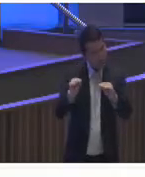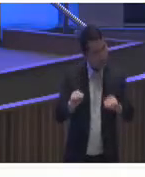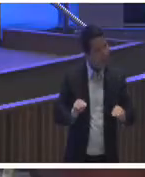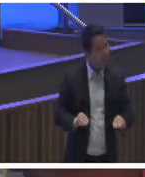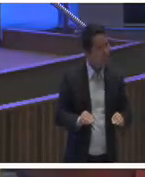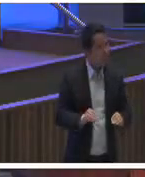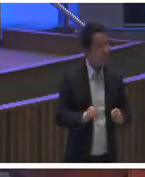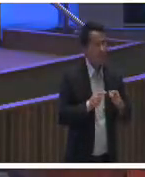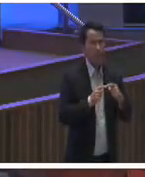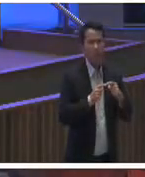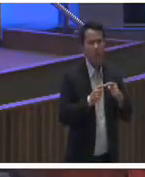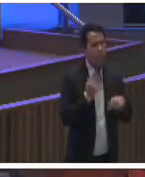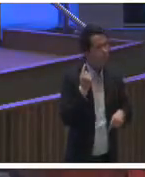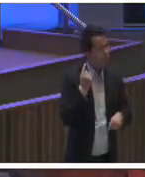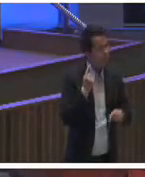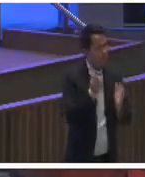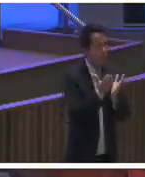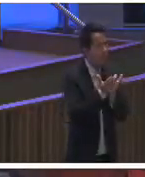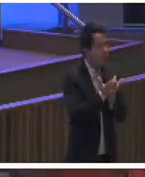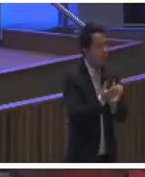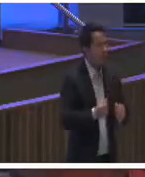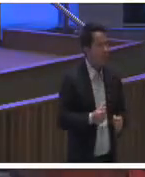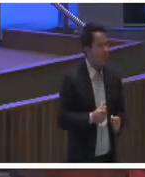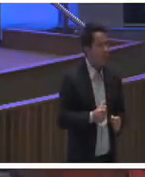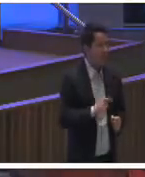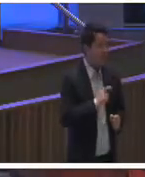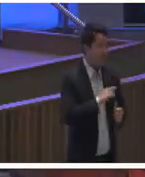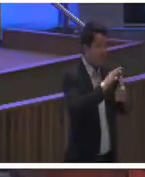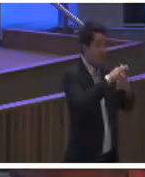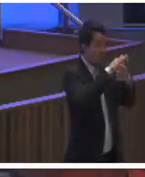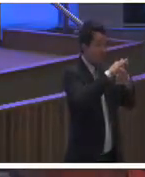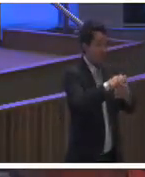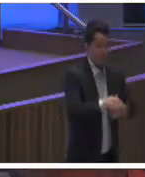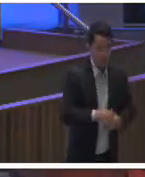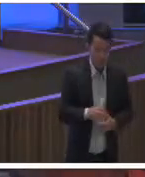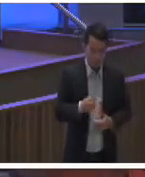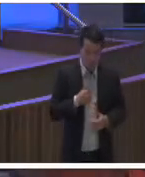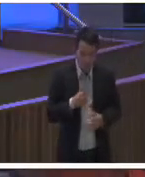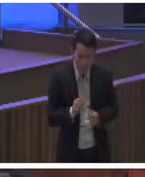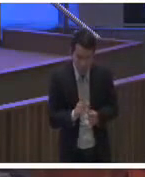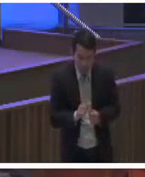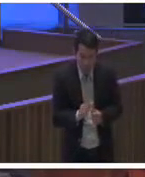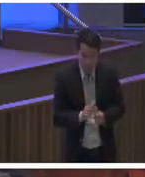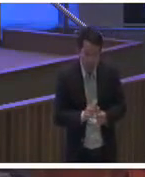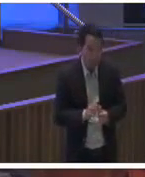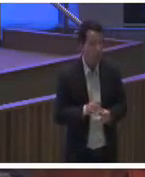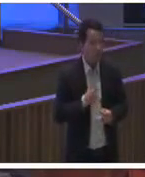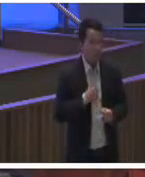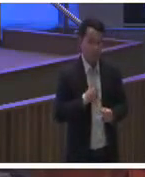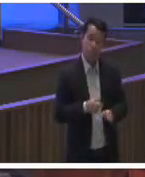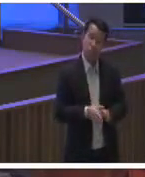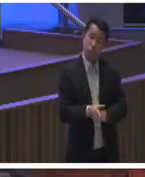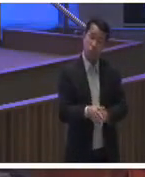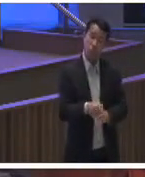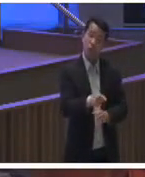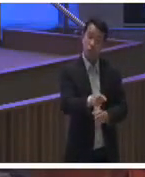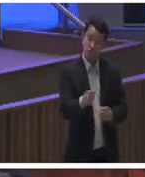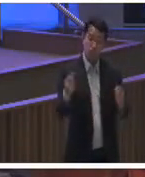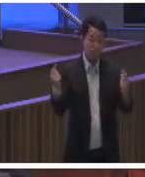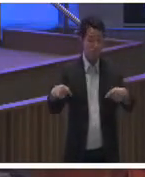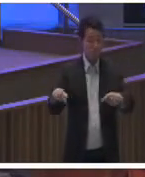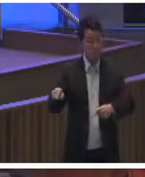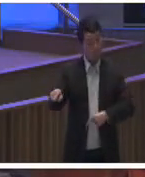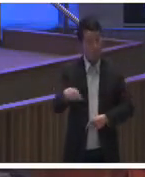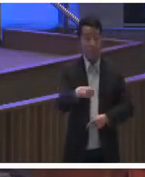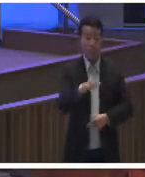cristãos. E ela disse, pastor, o que eu tenho que fazer? Ele falou assim, a Bíblia diz que você tem que confrontar o seu irmão. Você vai lá, você que viu